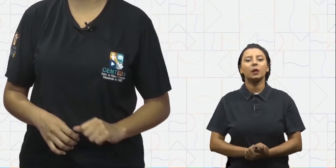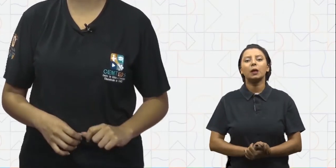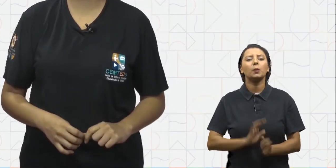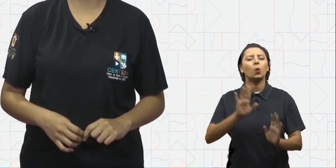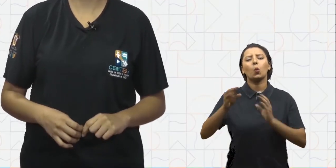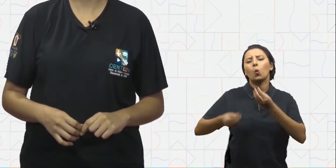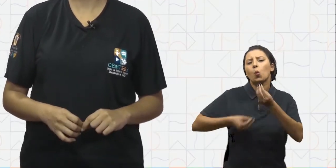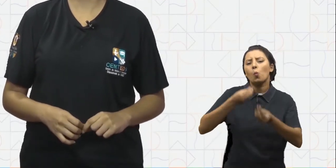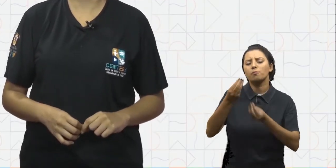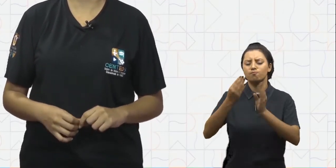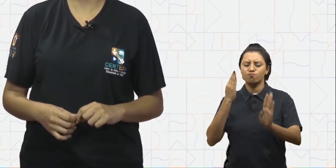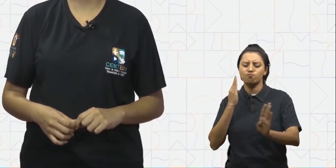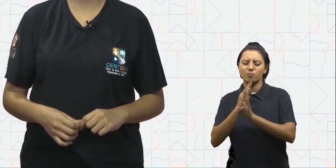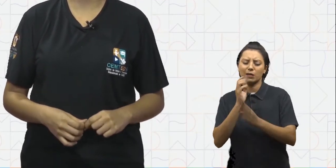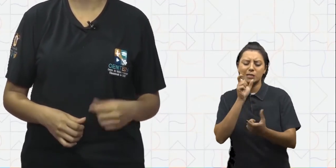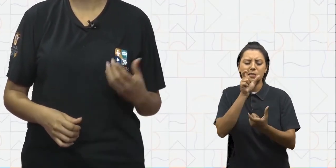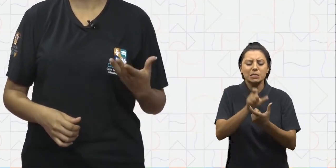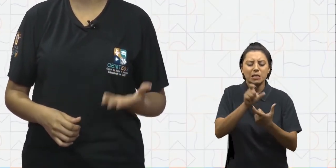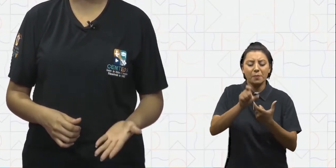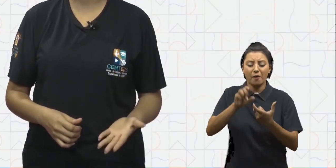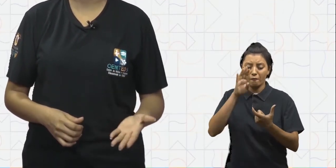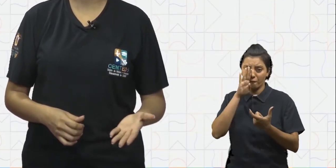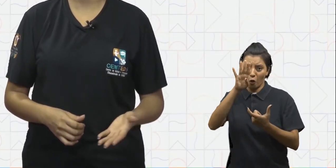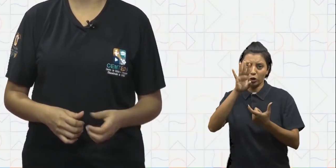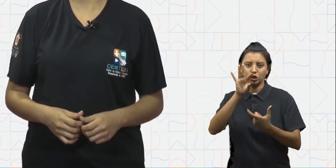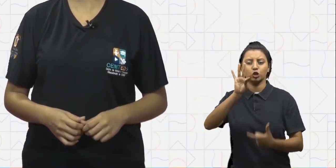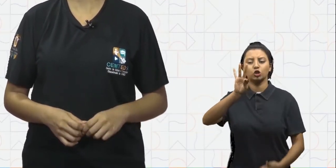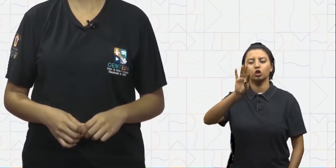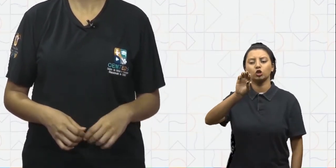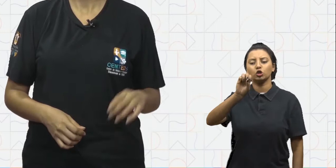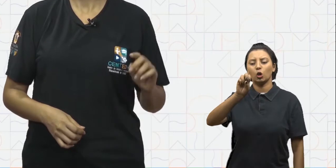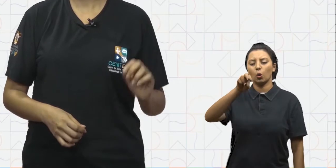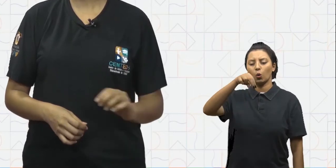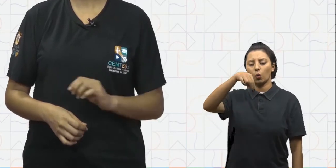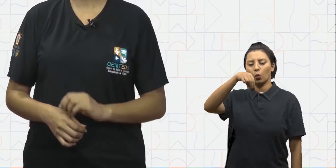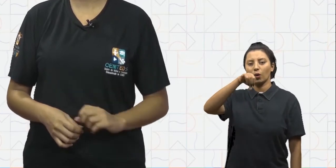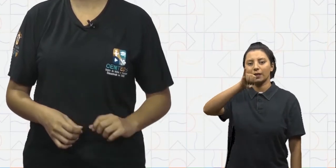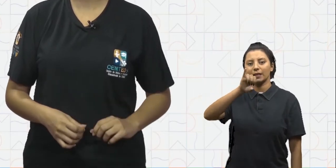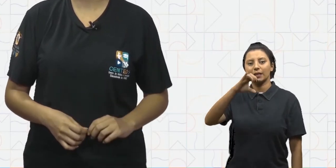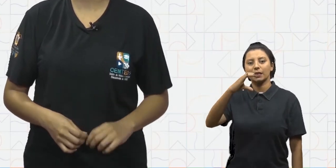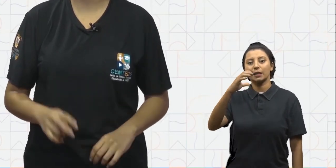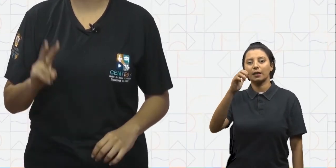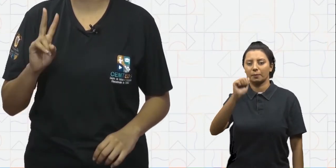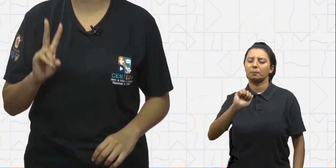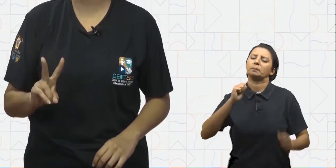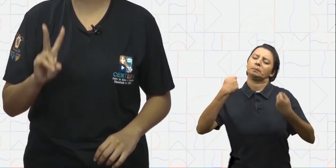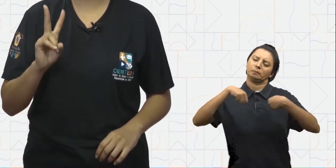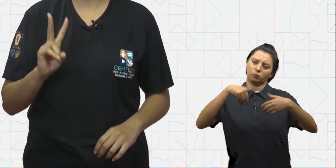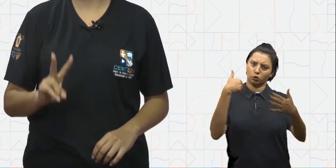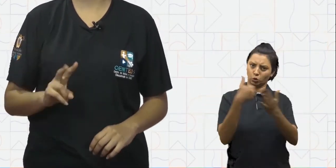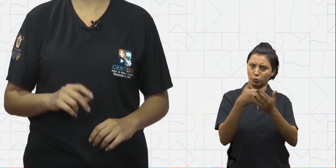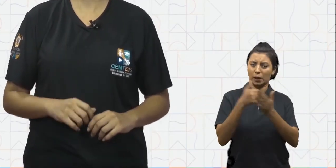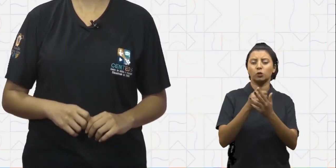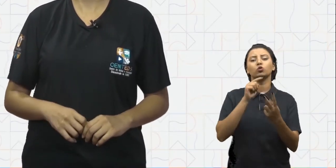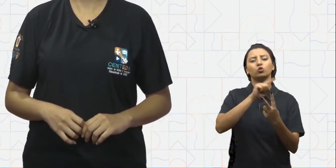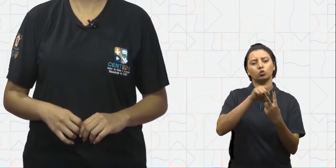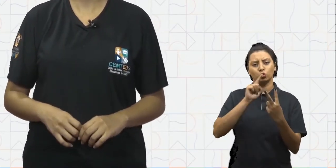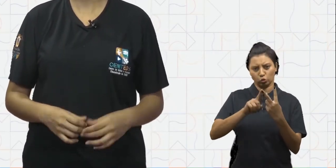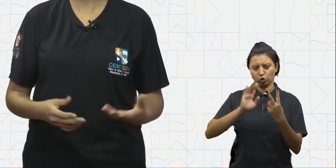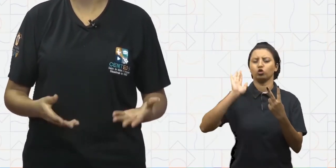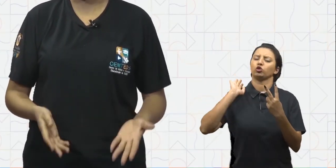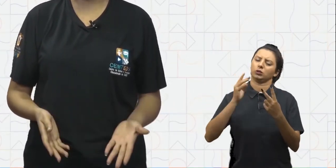Para chegarmos até a sílaba tônica, o tema da nossa aula de hoje, precisamos relembrar duas palavras que